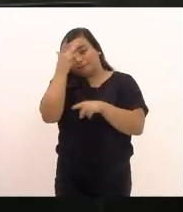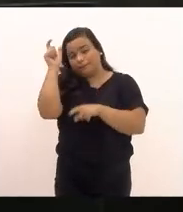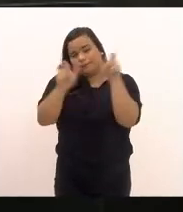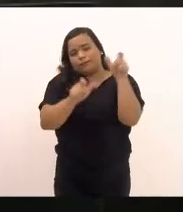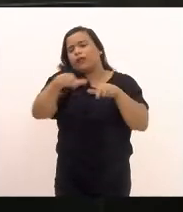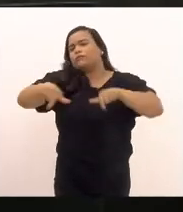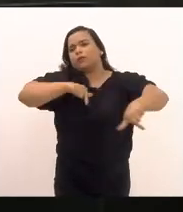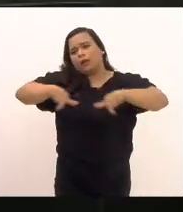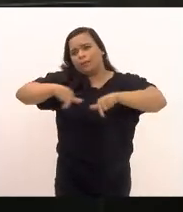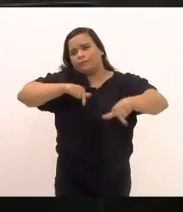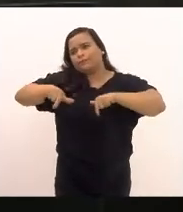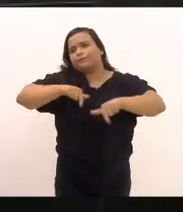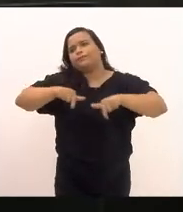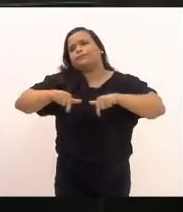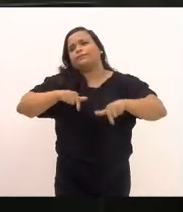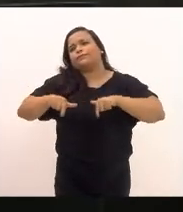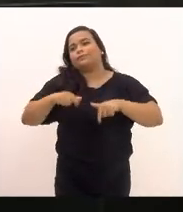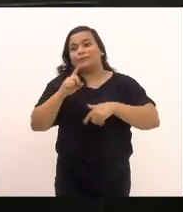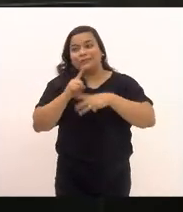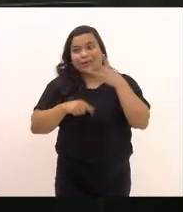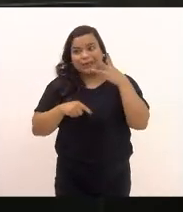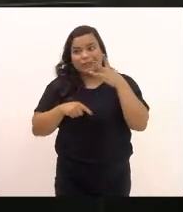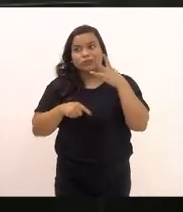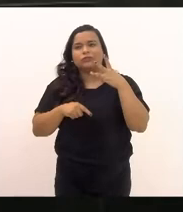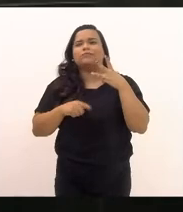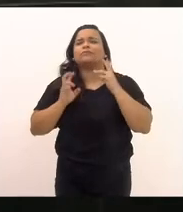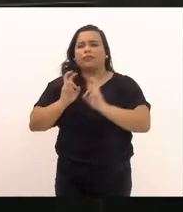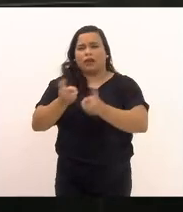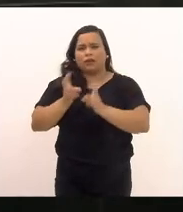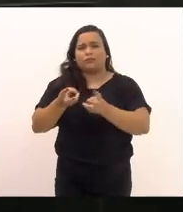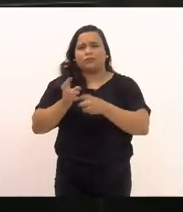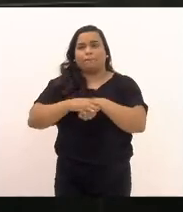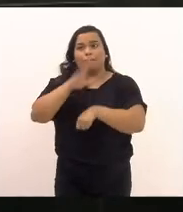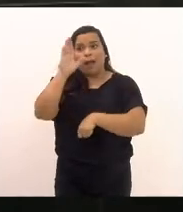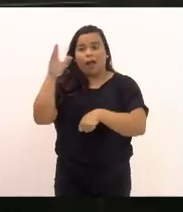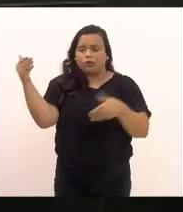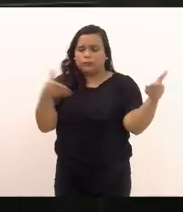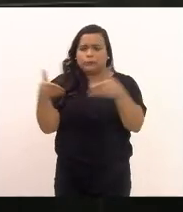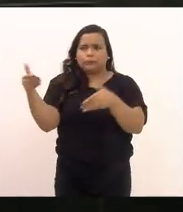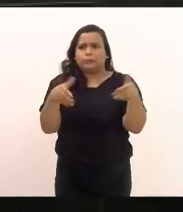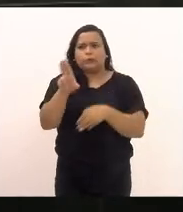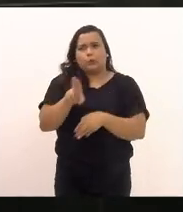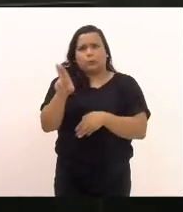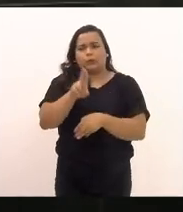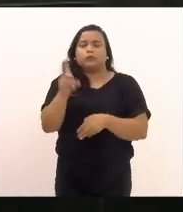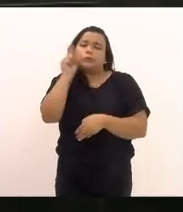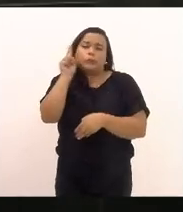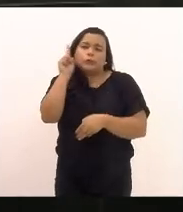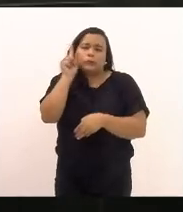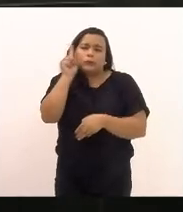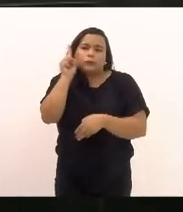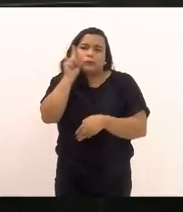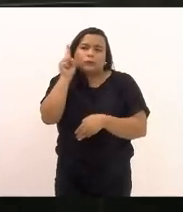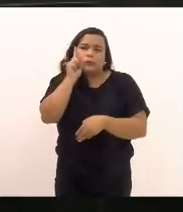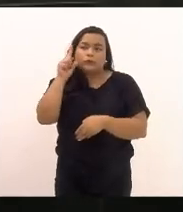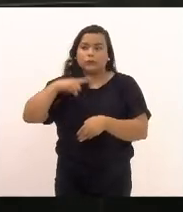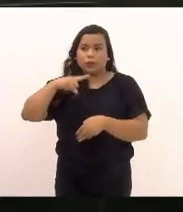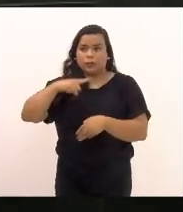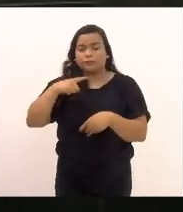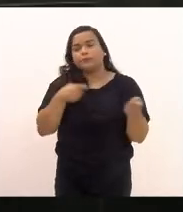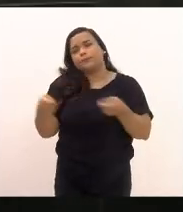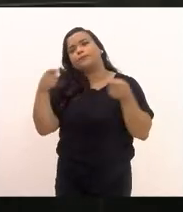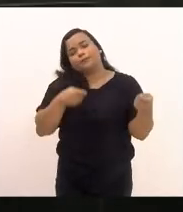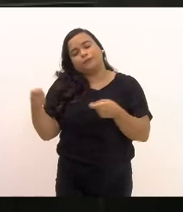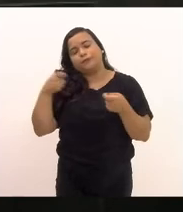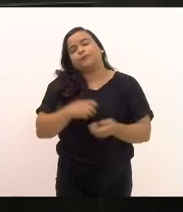trabalhadoras dos três grandes ramais de trem que temos no Rio de Janeiro, né, que usam diariamente esse meio de transporte